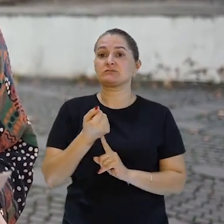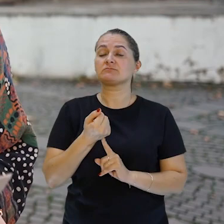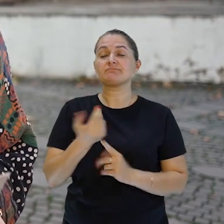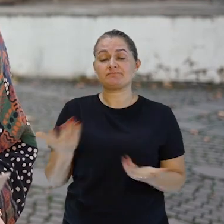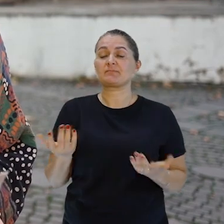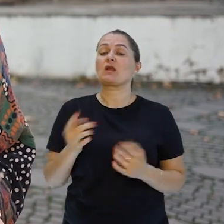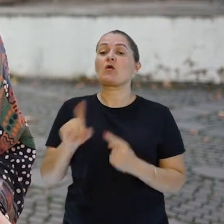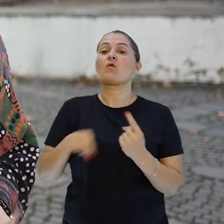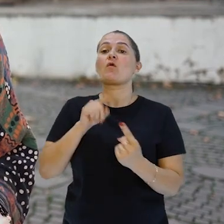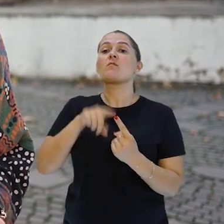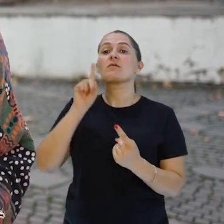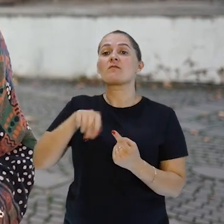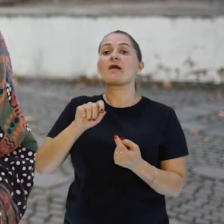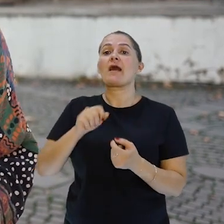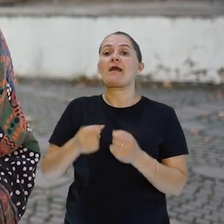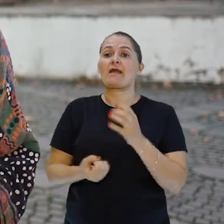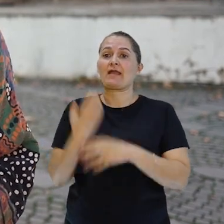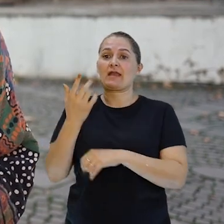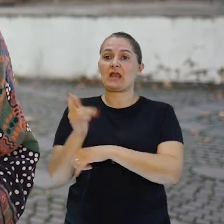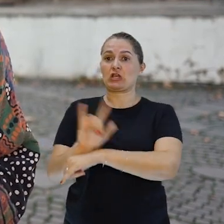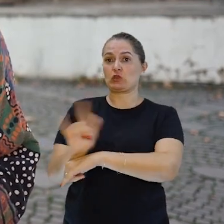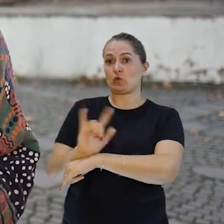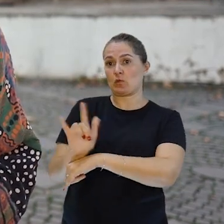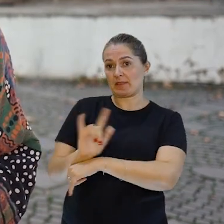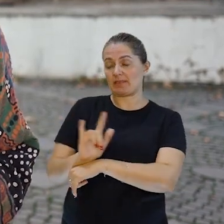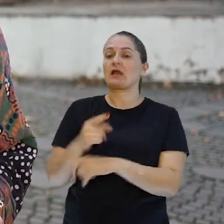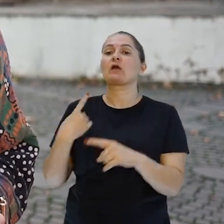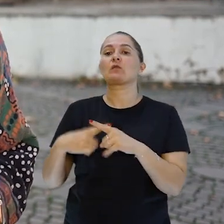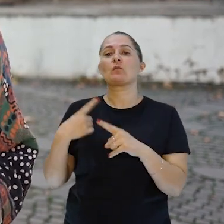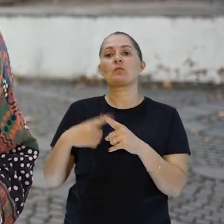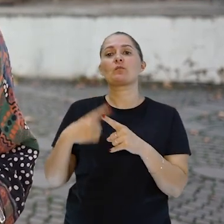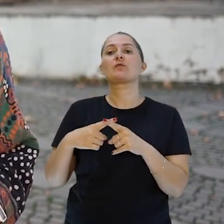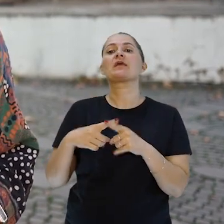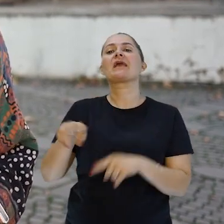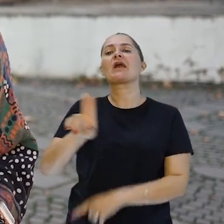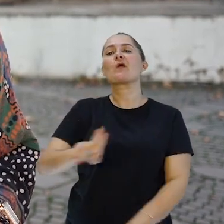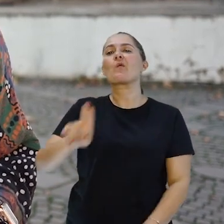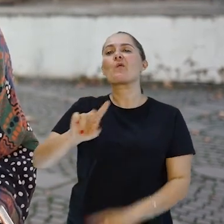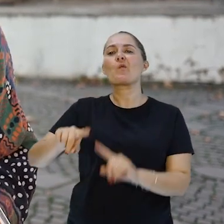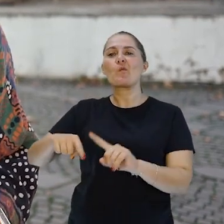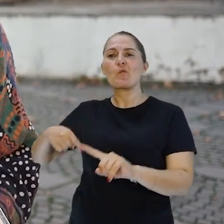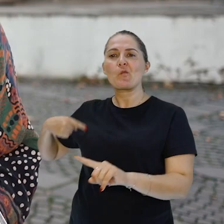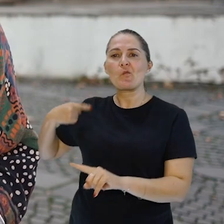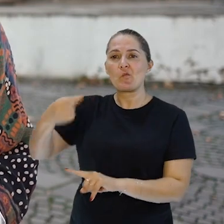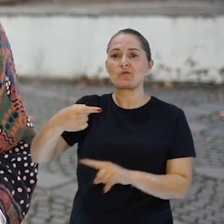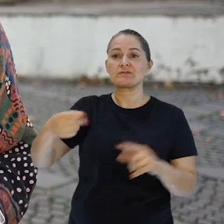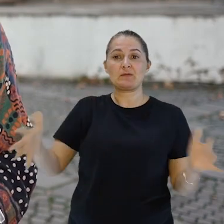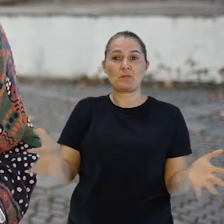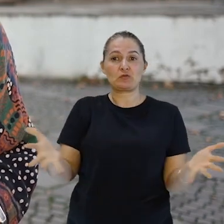objetivo foi produzir esse material para que sirva como uma espécie de